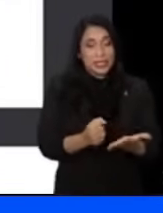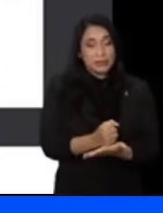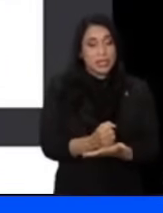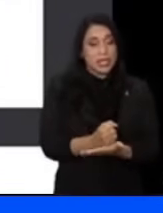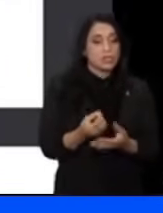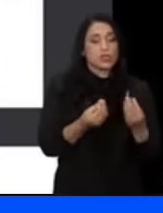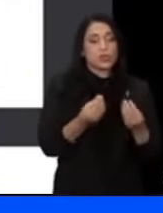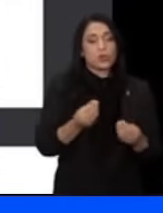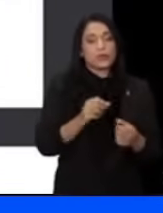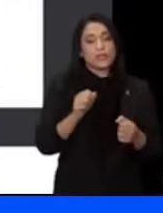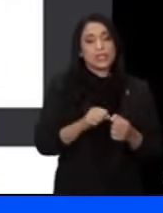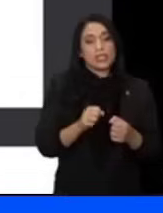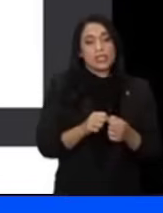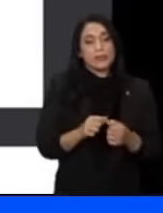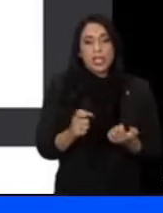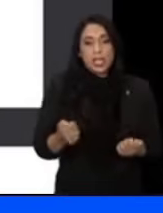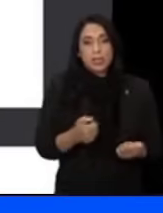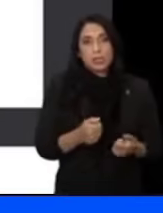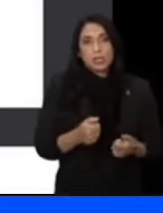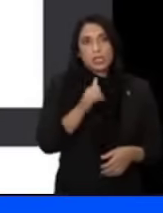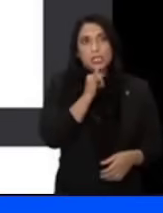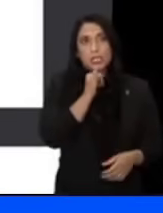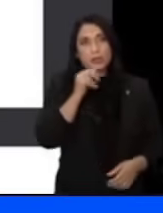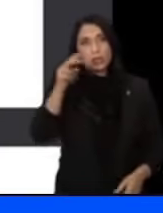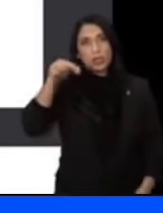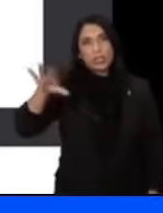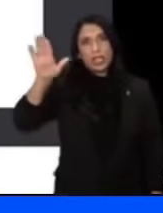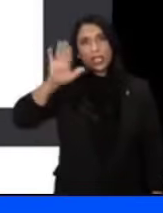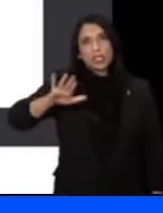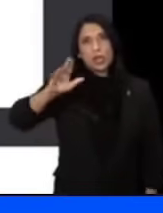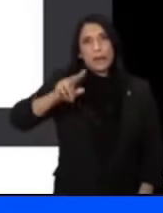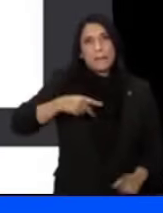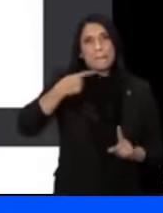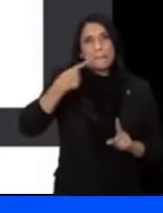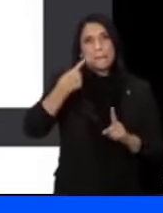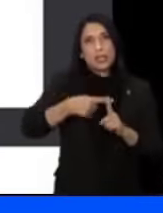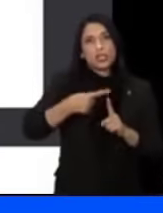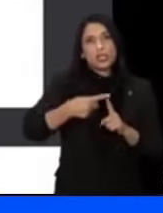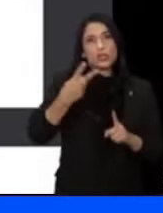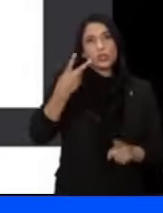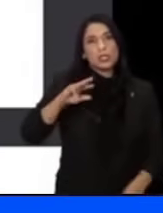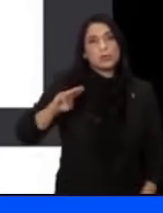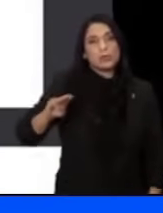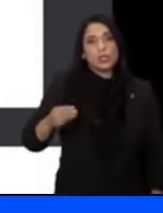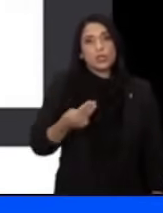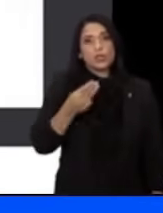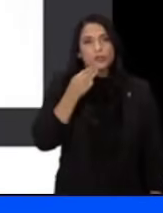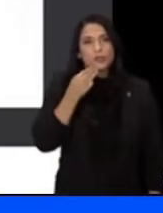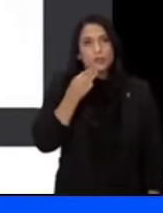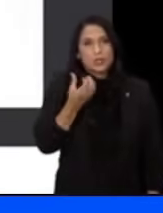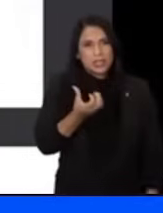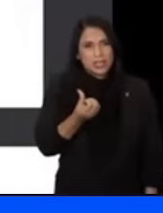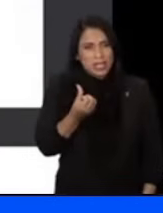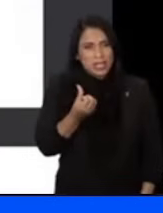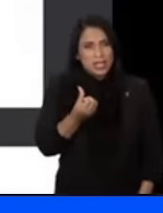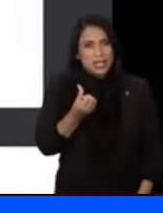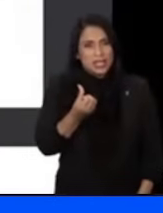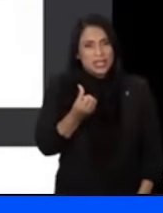procedimentos. Saldo da fraude, por exemplo, o Nordeste teve mais 2 milhões de votos após as 6 horas da tarde. Uma coisa